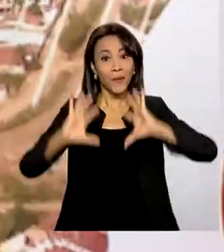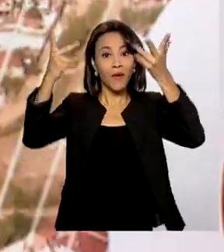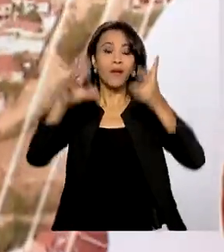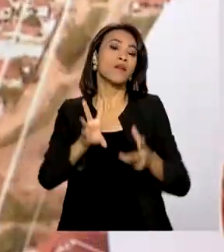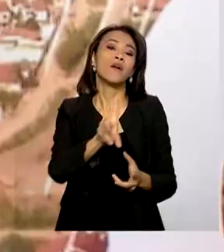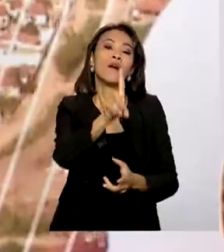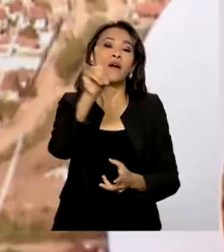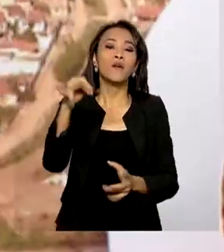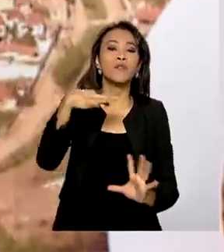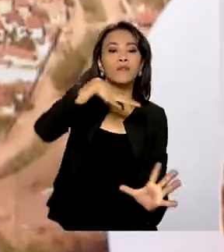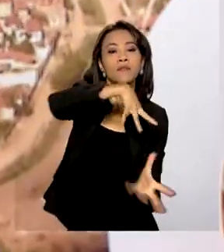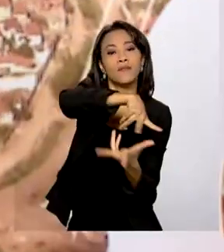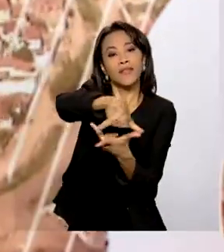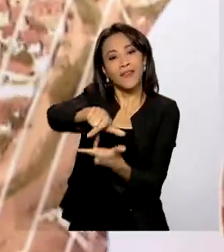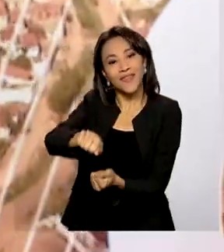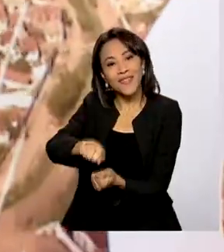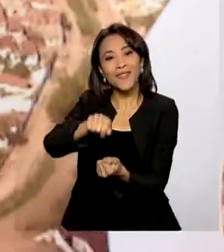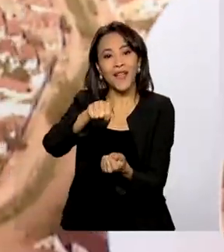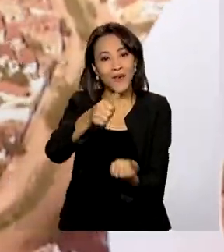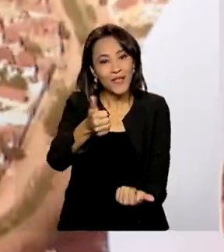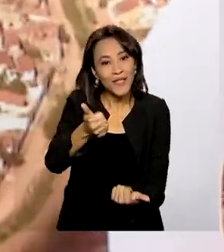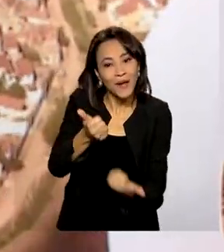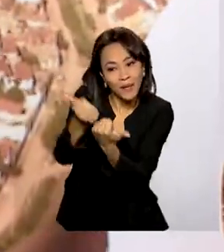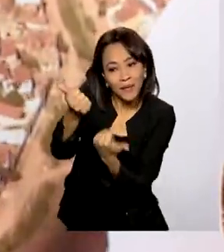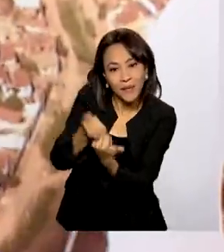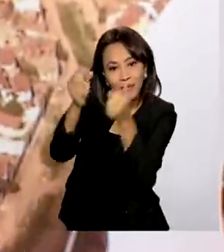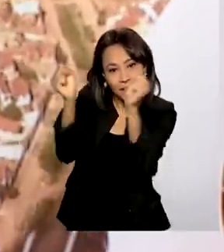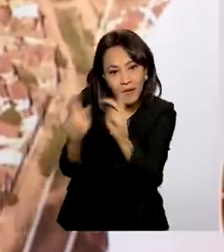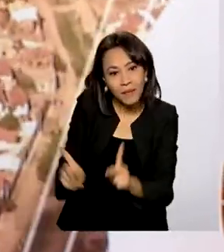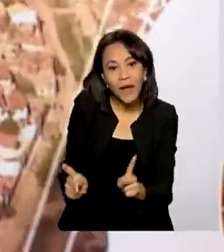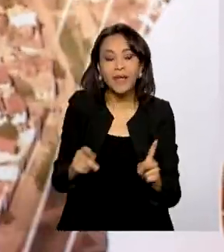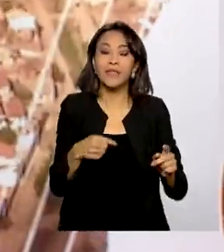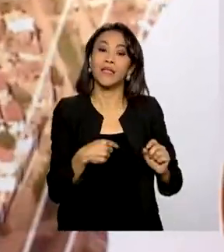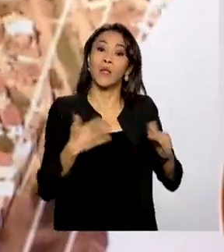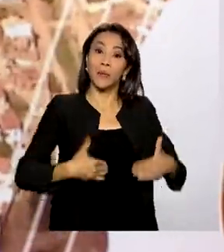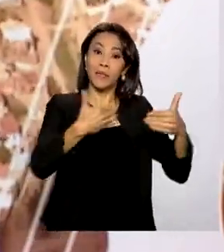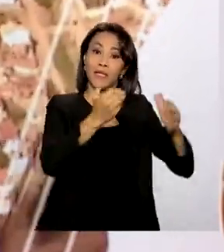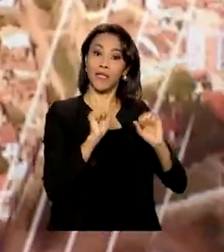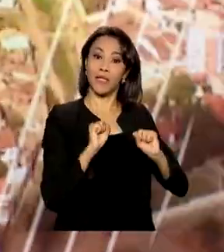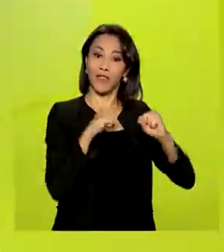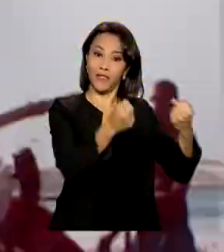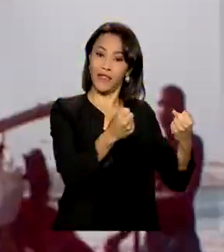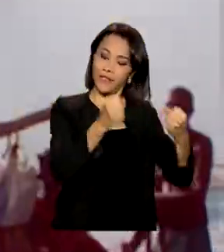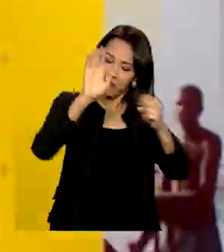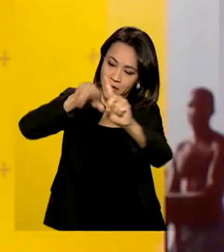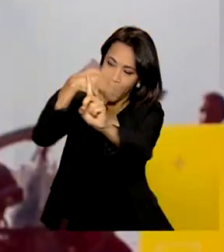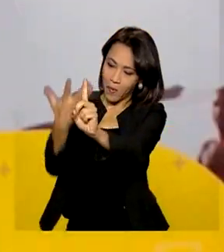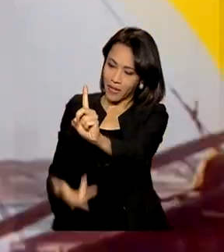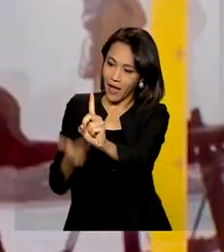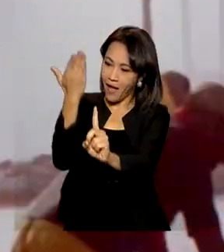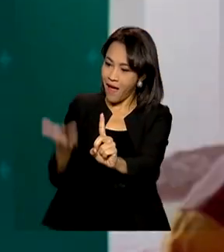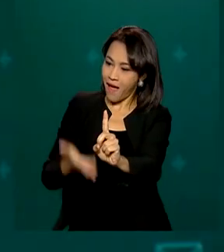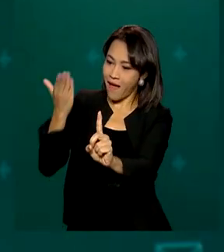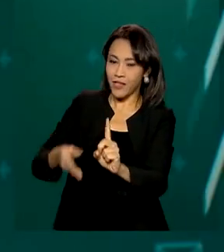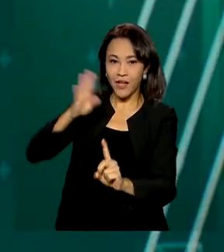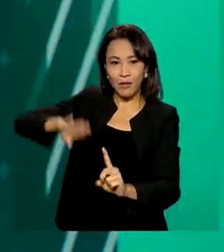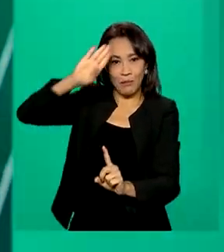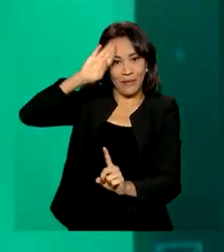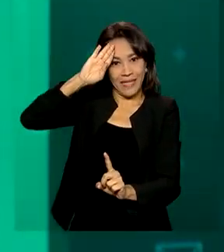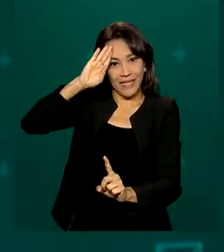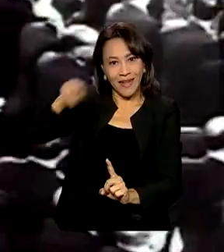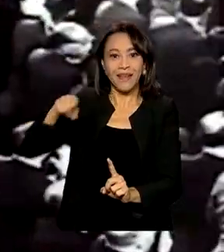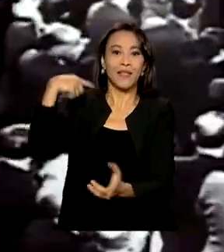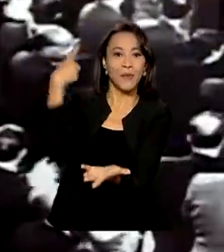ao dia internacional dos mantenedores da Paz das Nações Unidas o Ministério da Defesa prestou homenagem aos militares em missões pelo